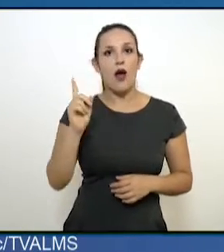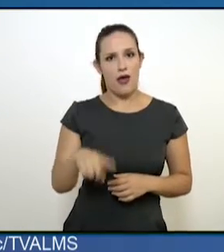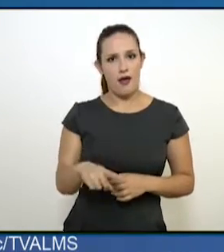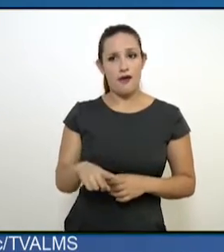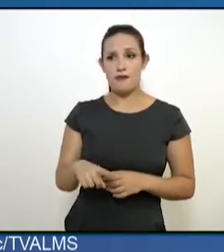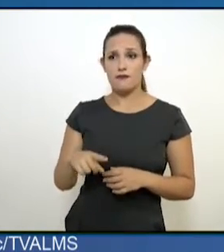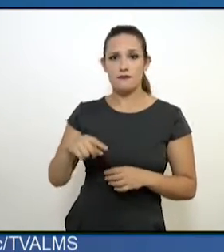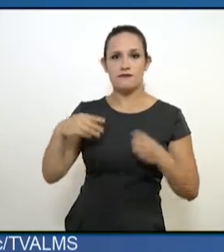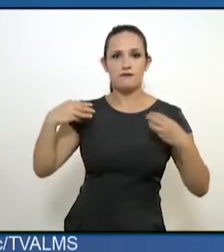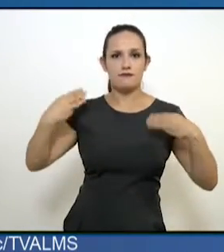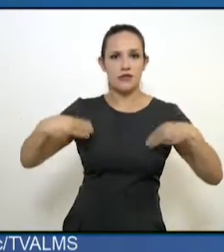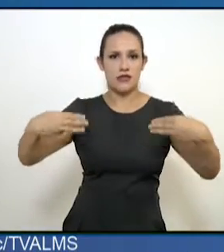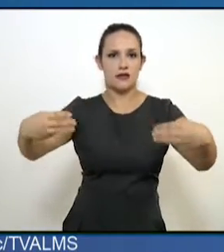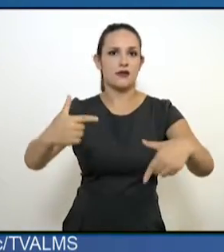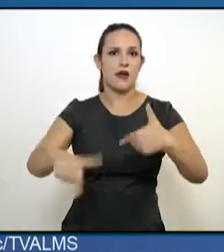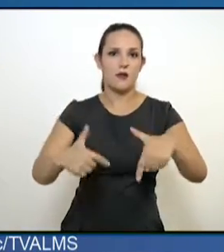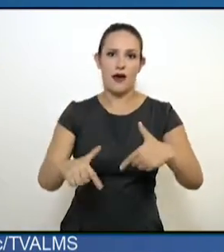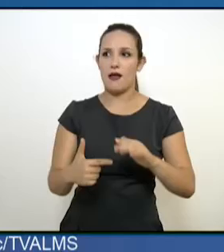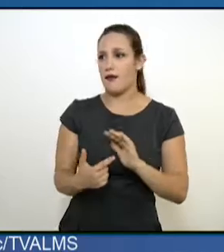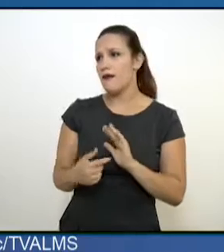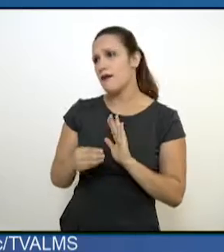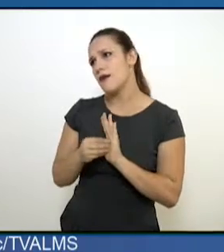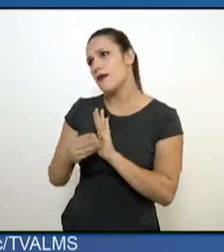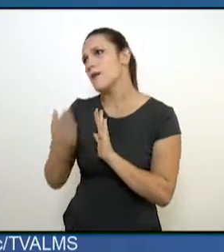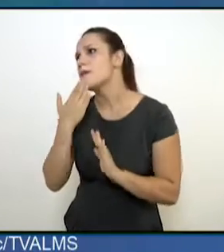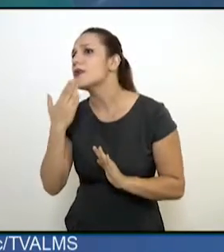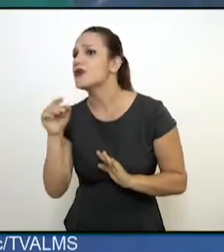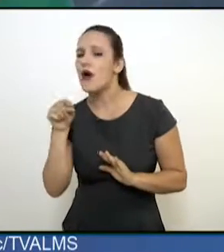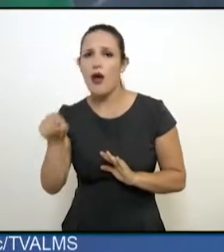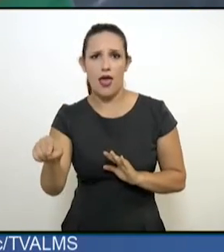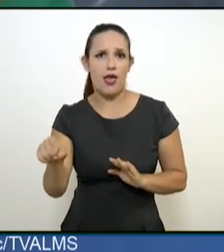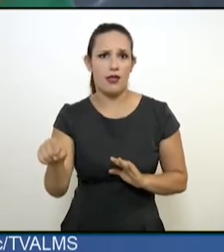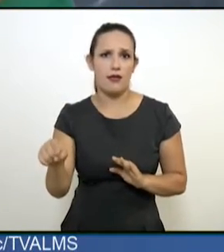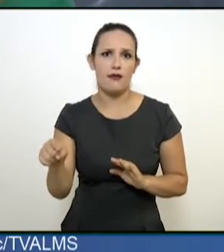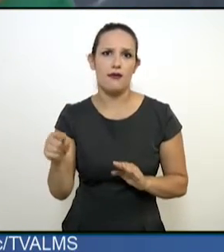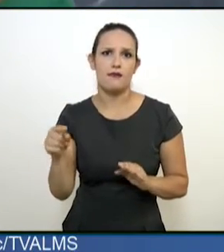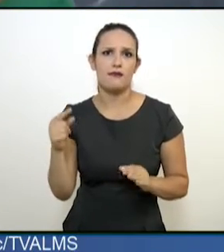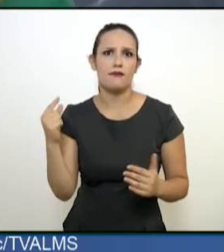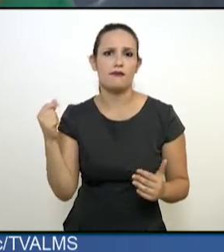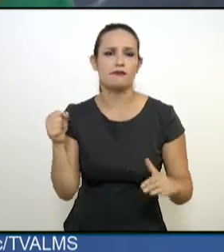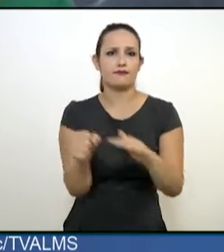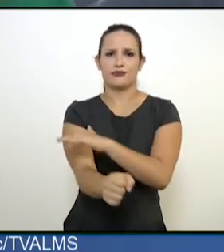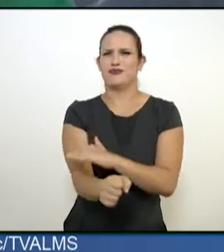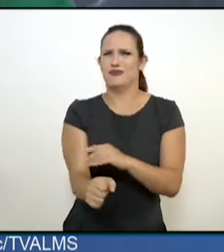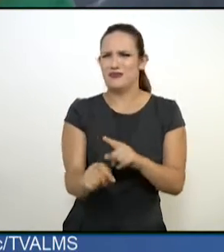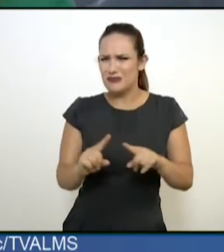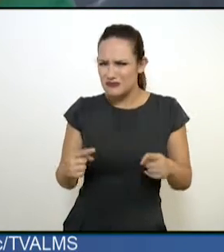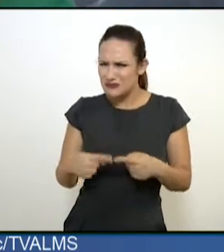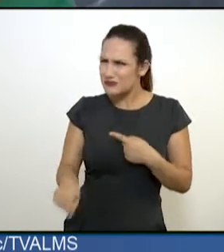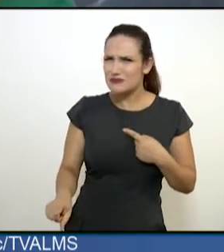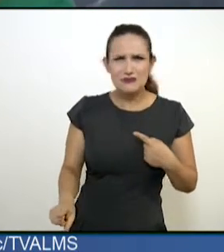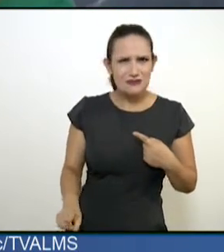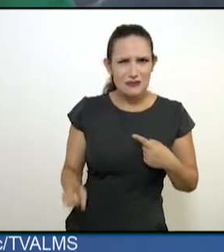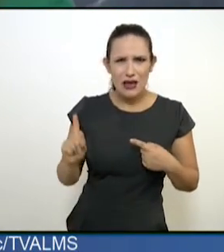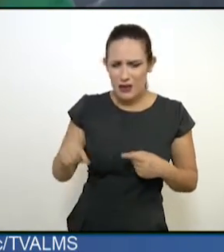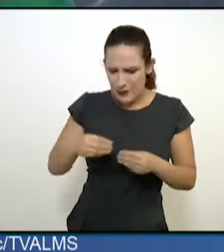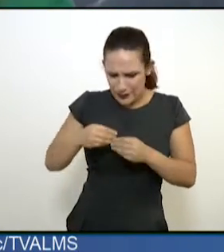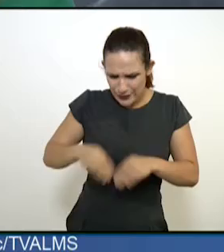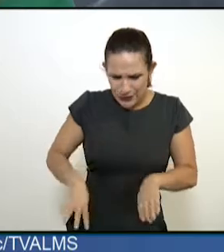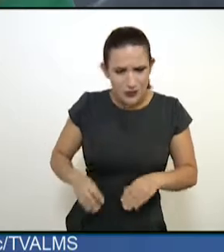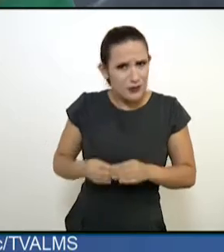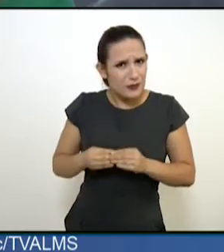no que deu e acabou não dando em nada, outro tiro no pé. Não vou dizer que é tiro no